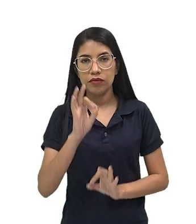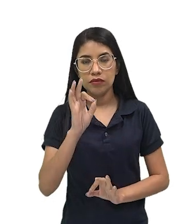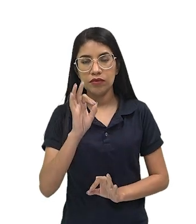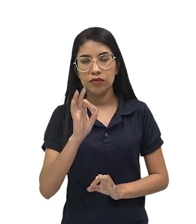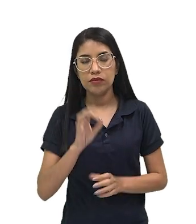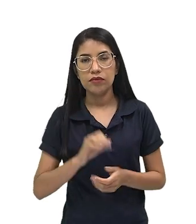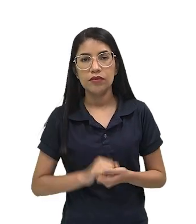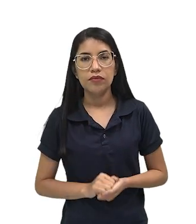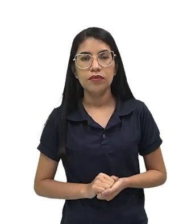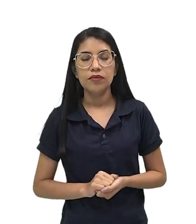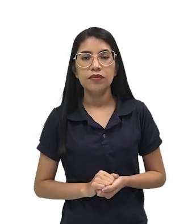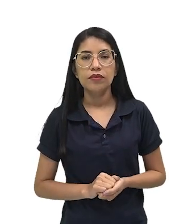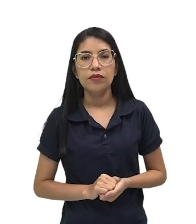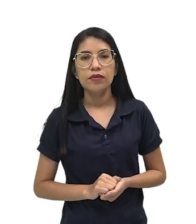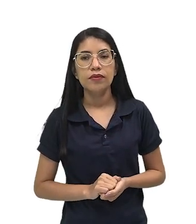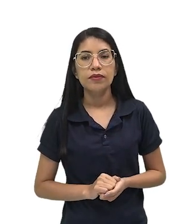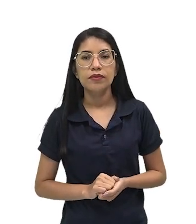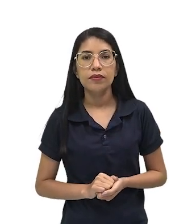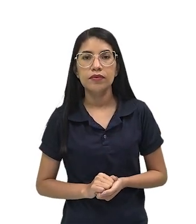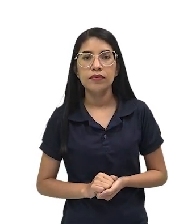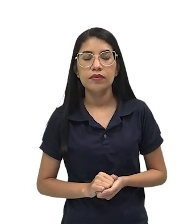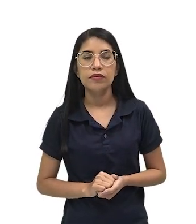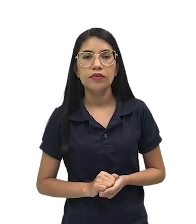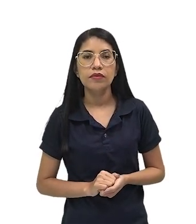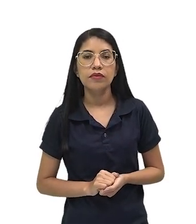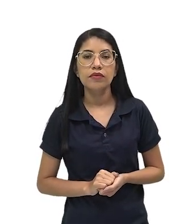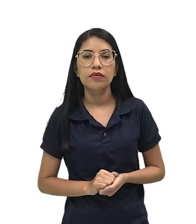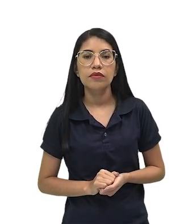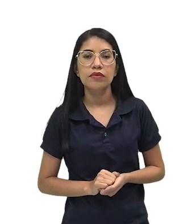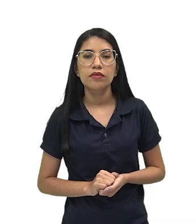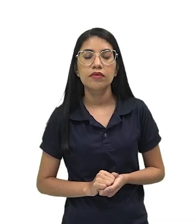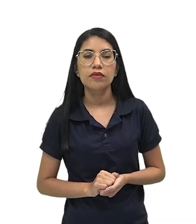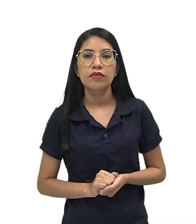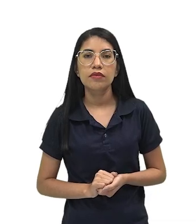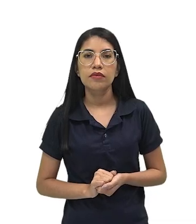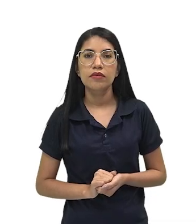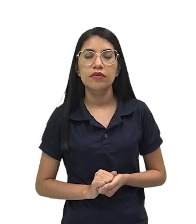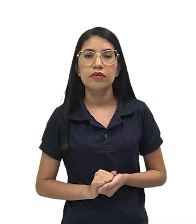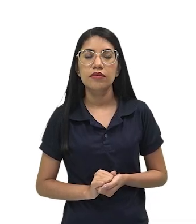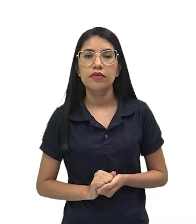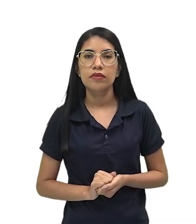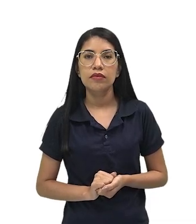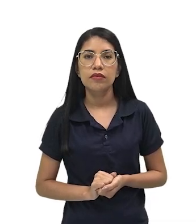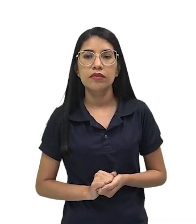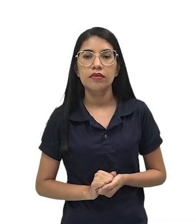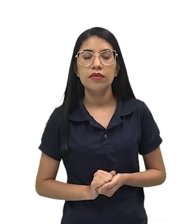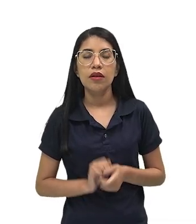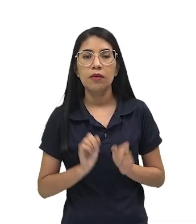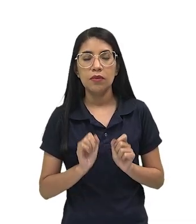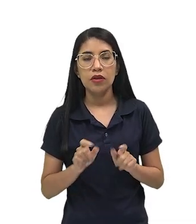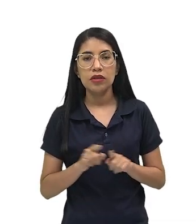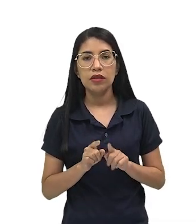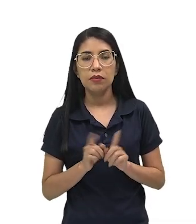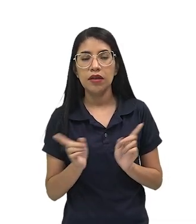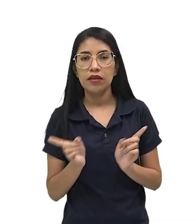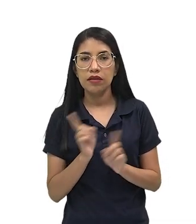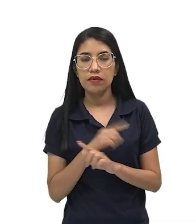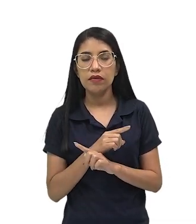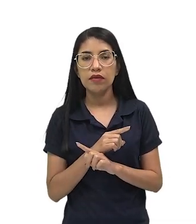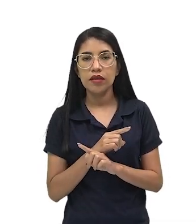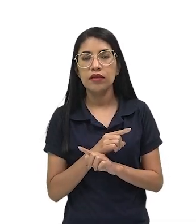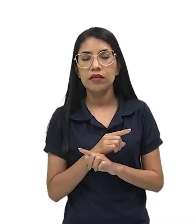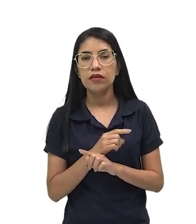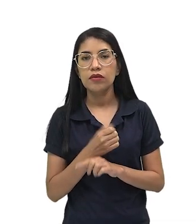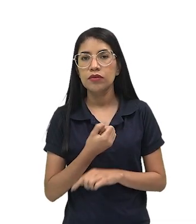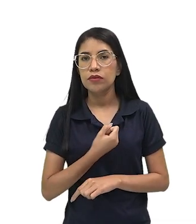cilindro. Então, aqui é uma igualdade, então eu posso trabalhar assim, virar tanto faz,